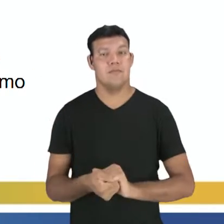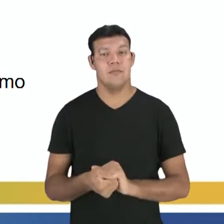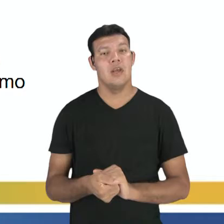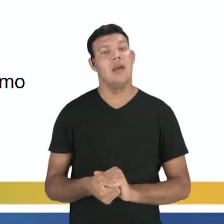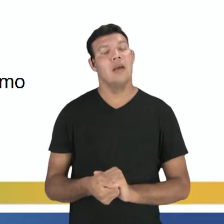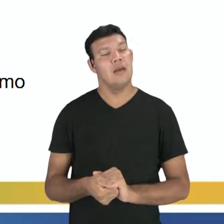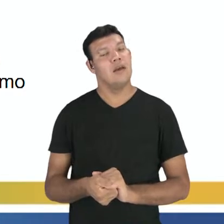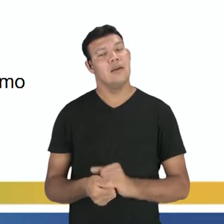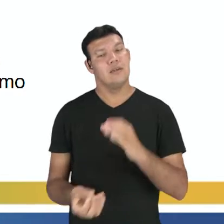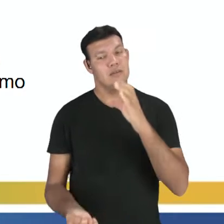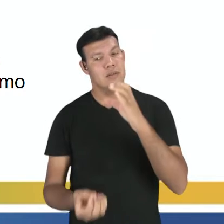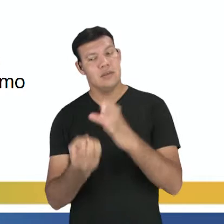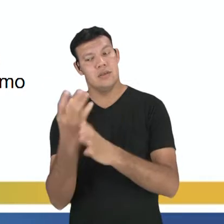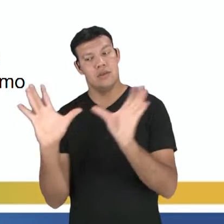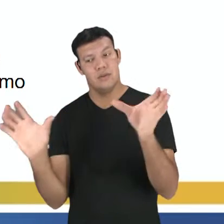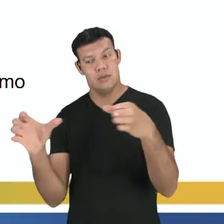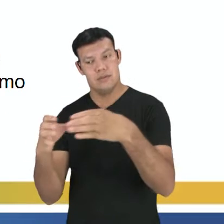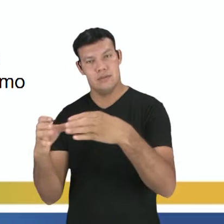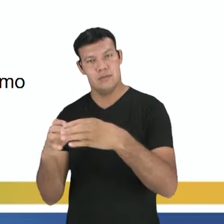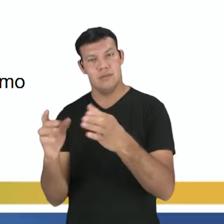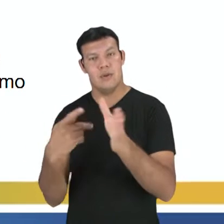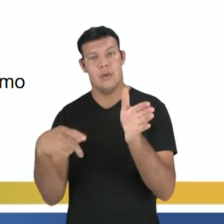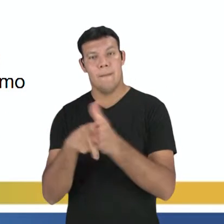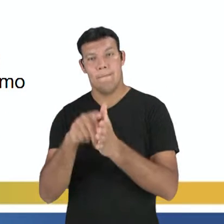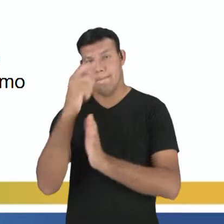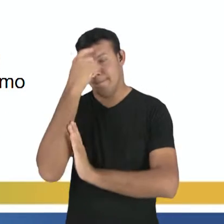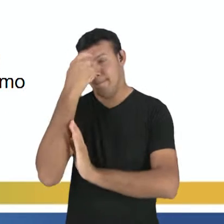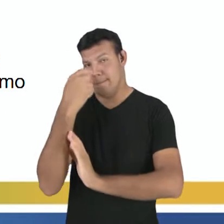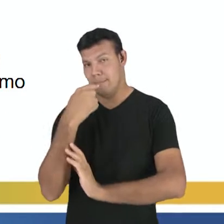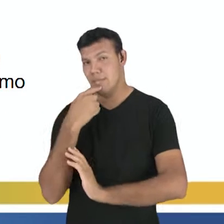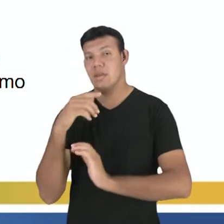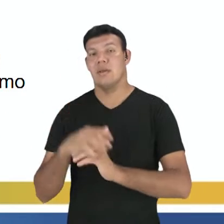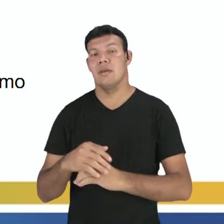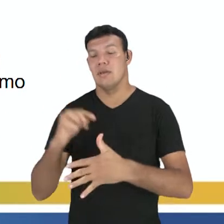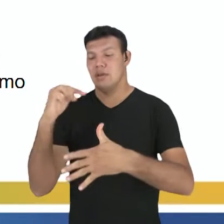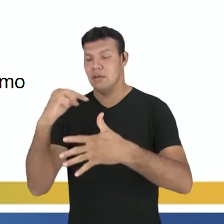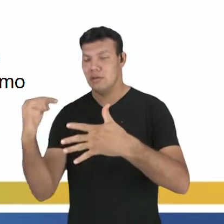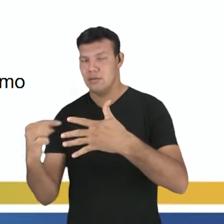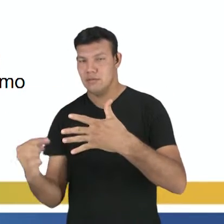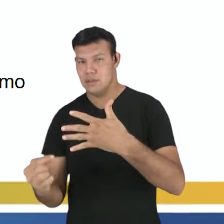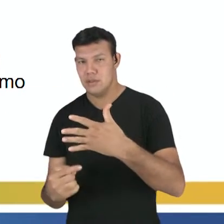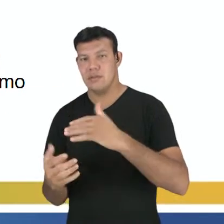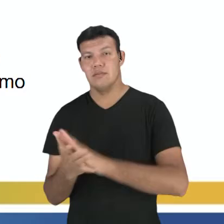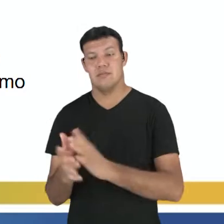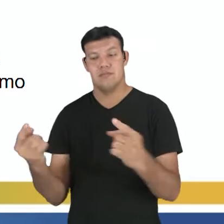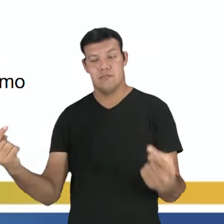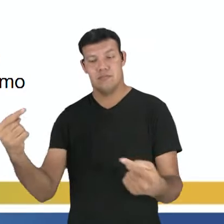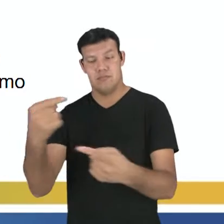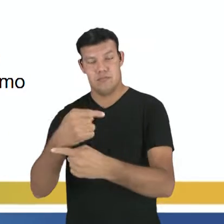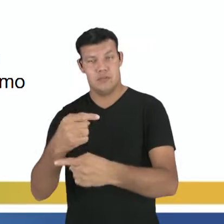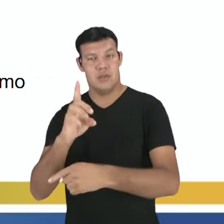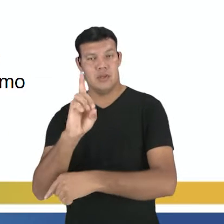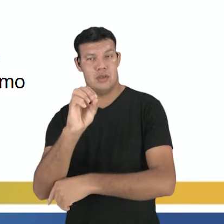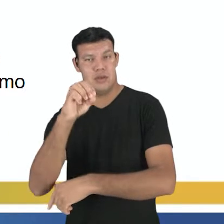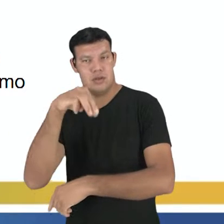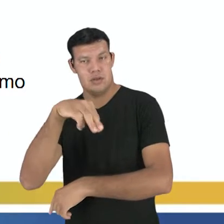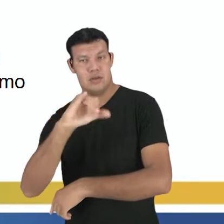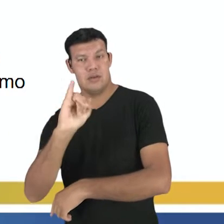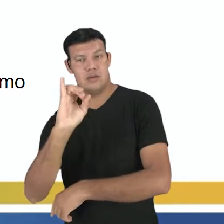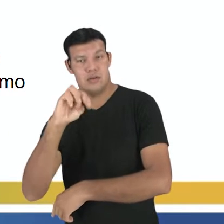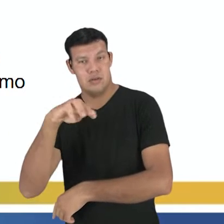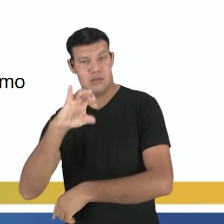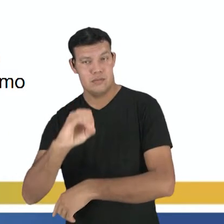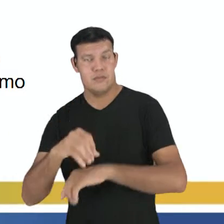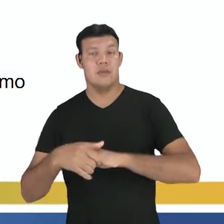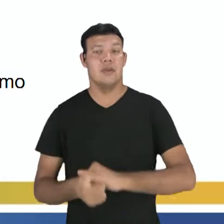o conjunto das imagens, que são todos os elementos do contradomínio correspondente a algum elemento